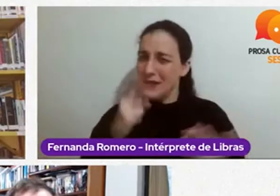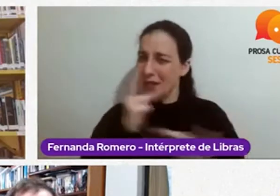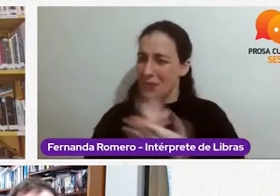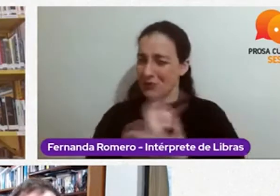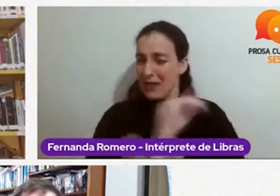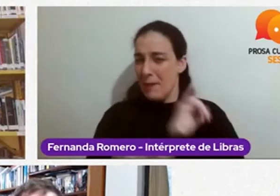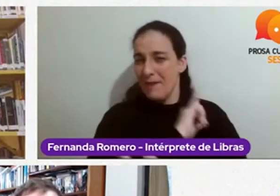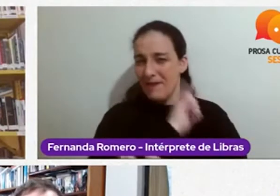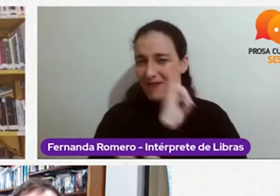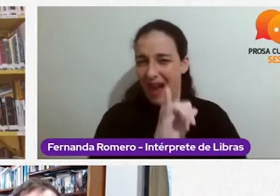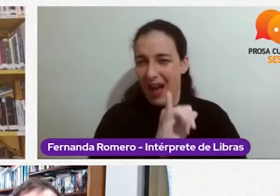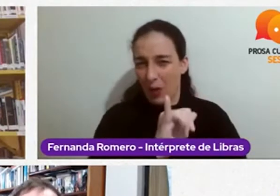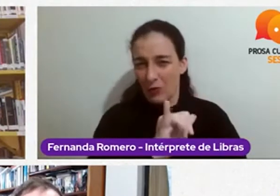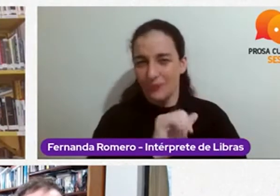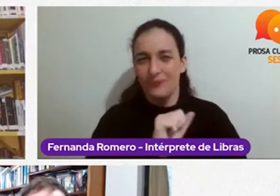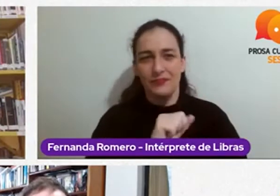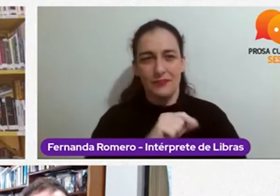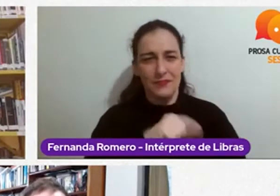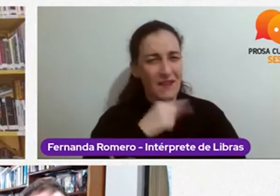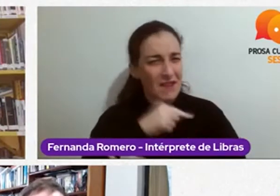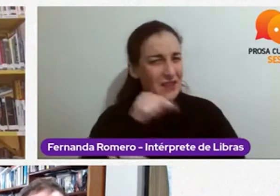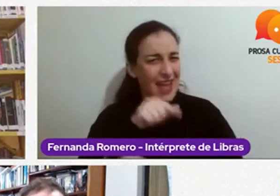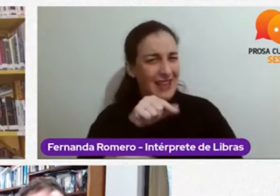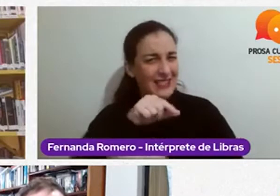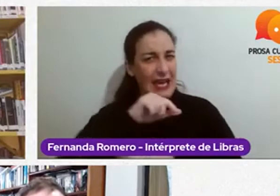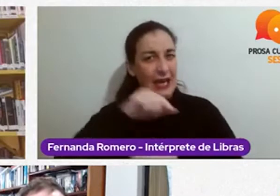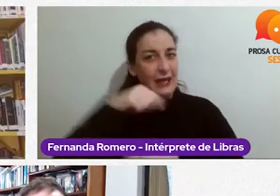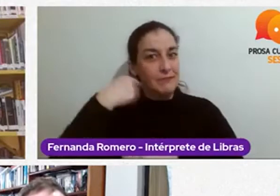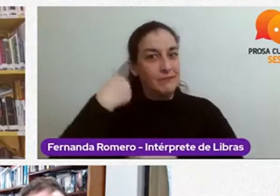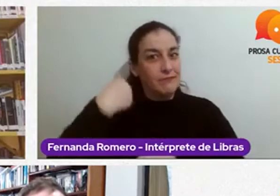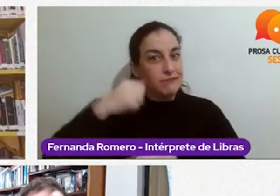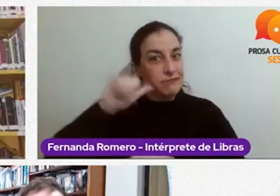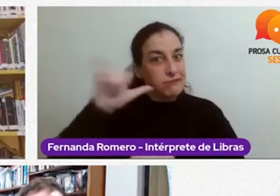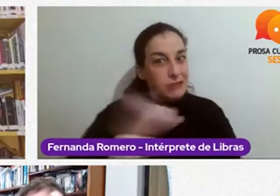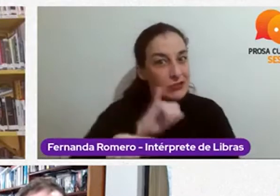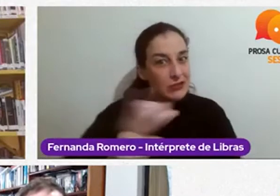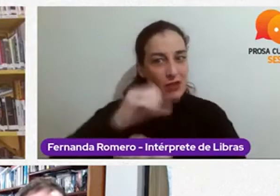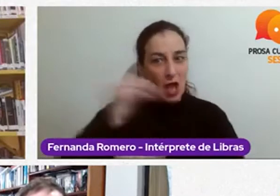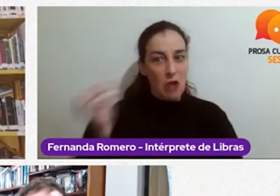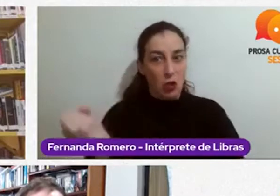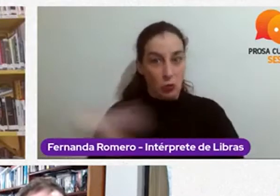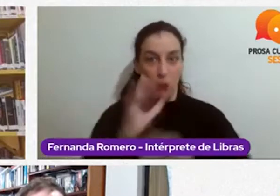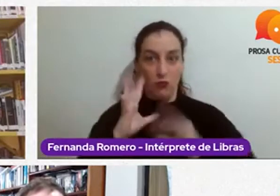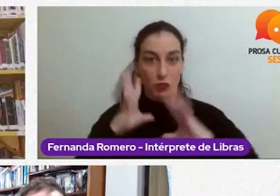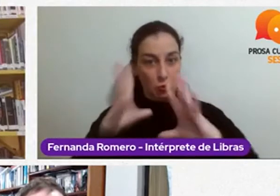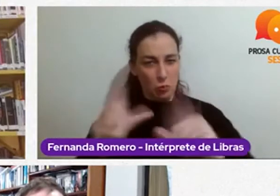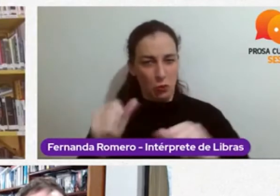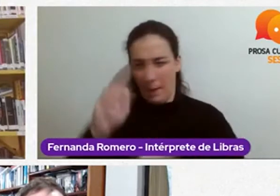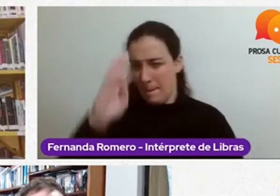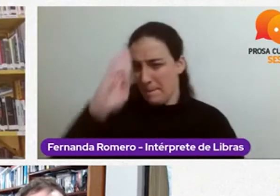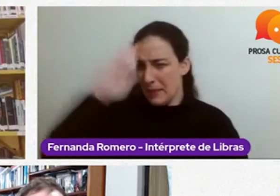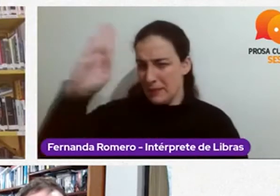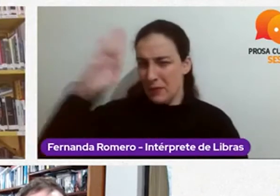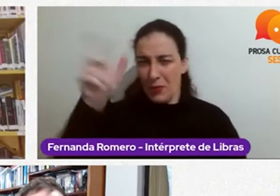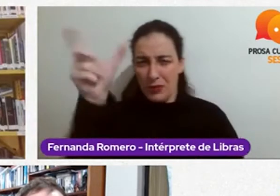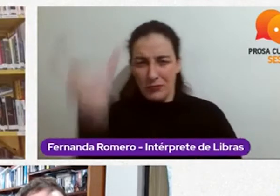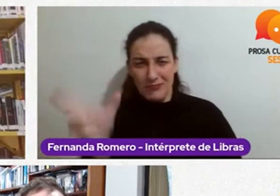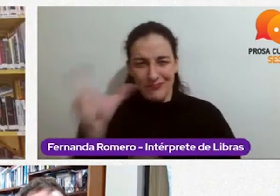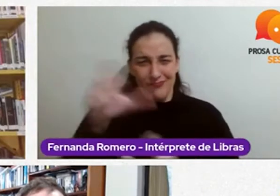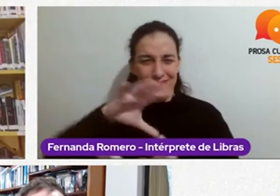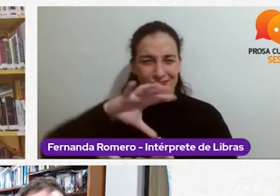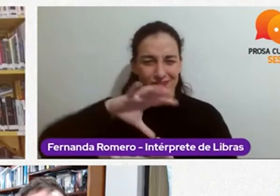a gente, até falando dessa reinvenção, dessa necessidade de reinvenção de todos nós, mas principalmente dos artistas na